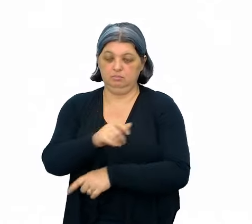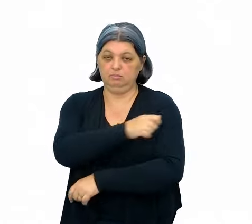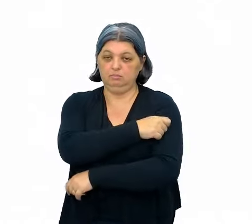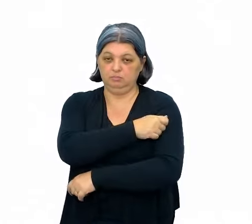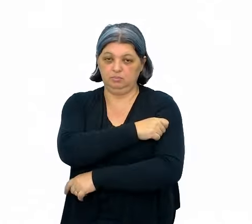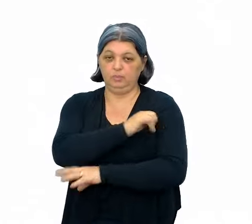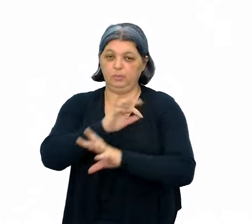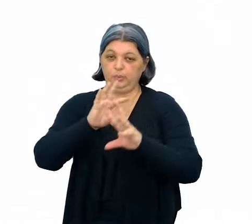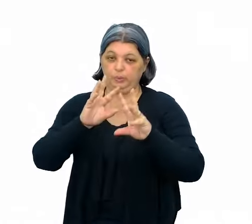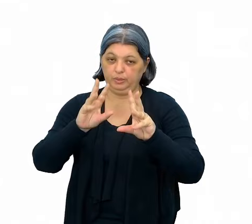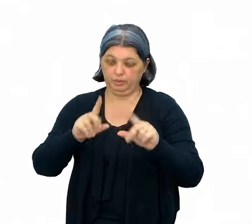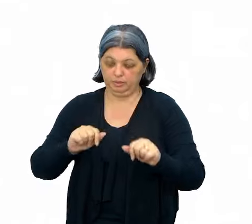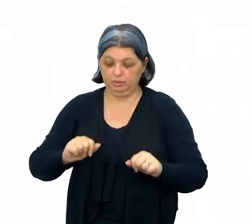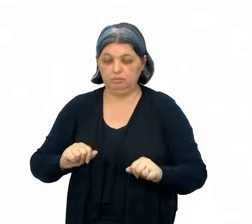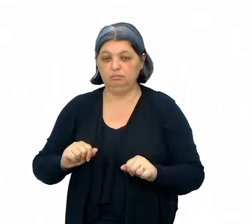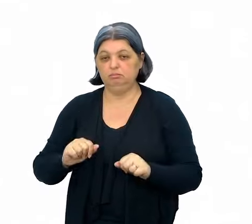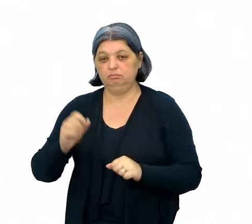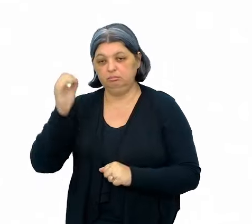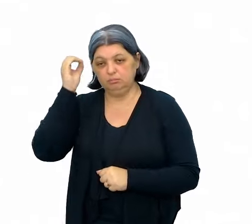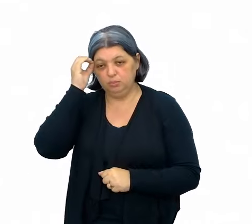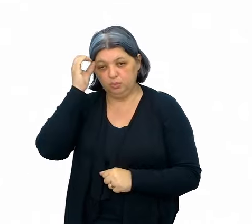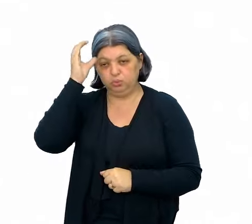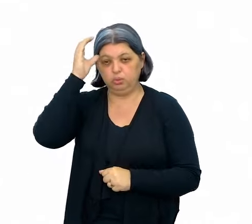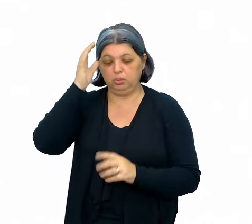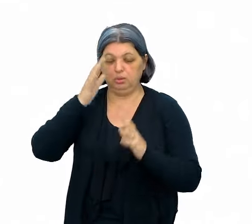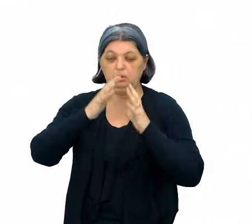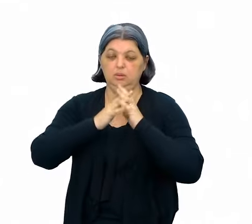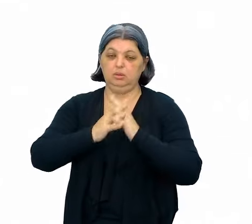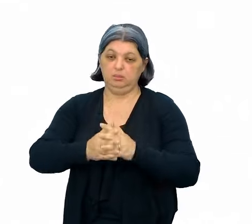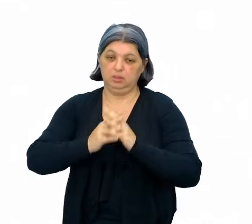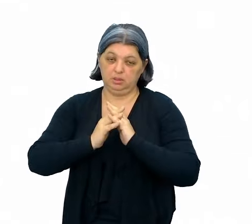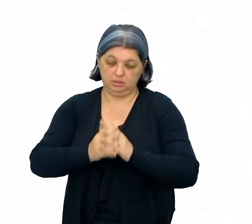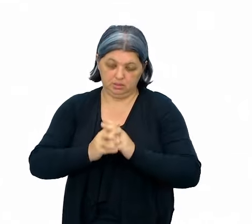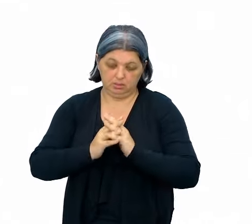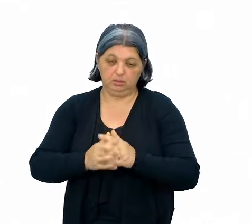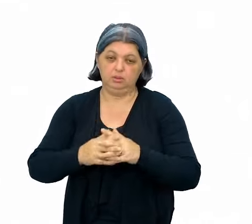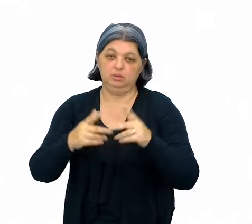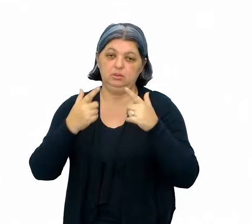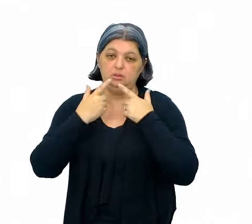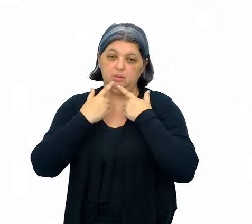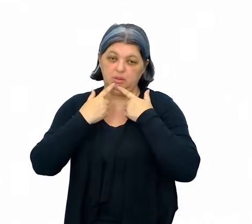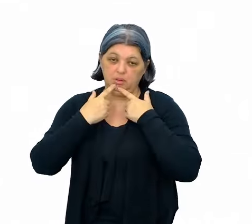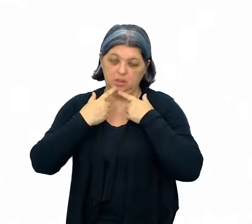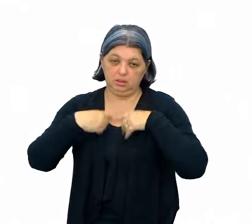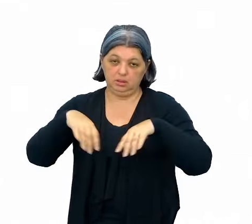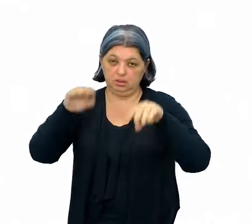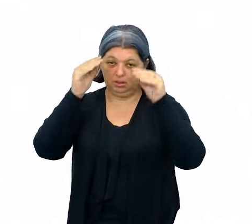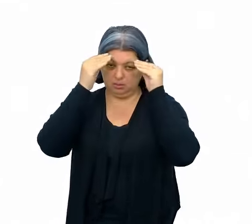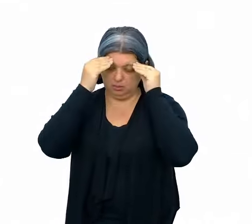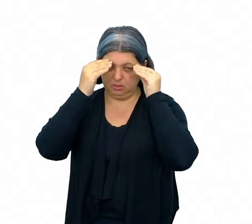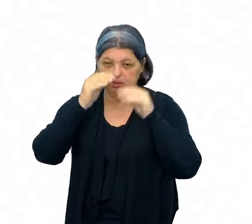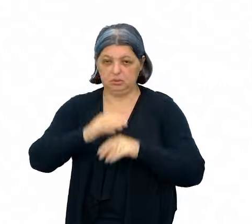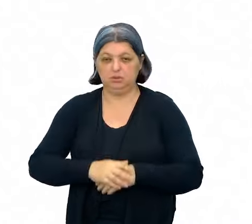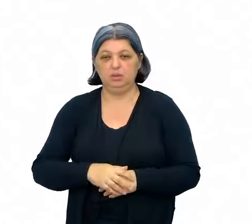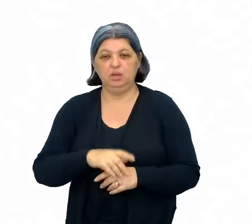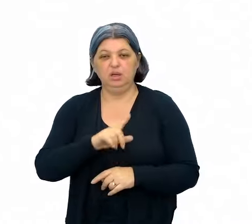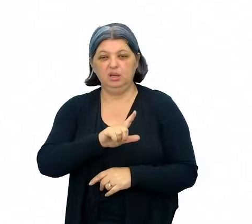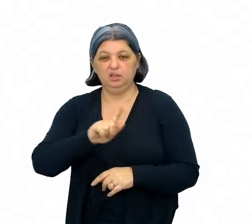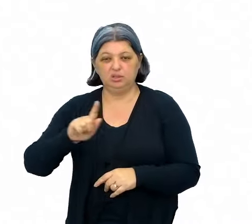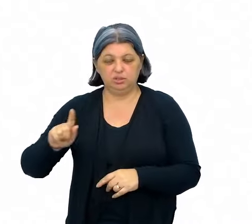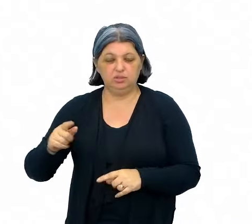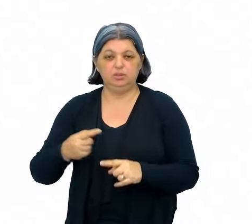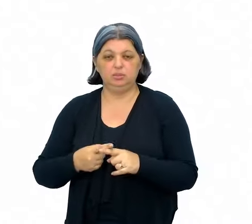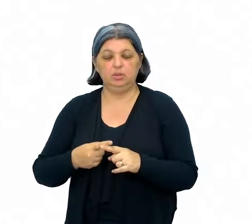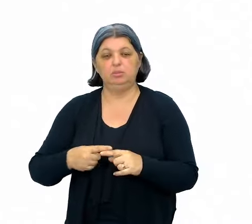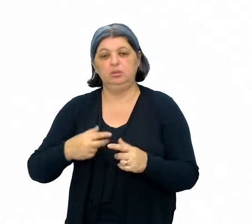com toda a riqueza e complexidade da linguagem que se usa para escrever. Contribui também para ampliar a visão